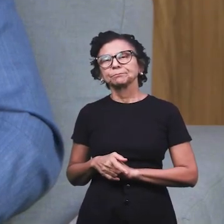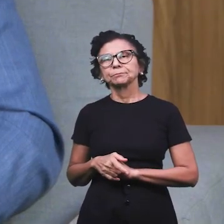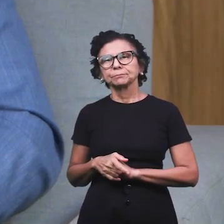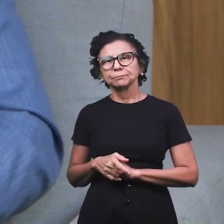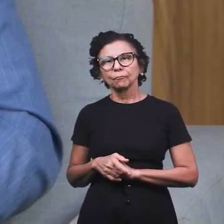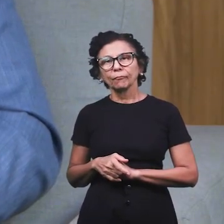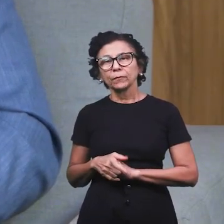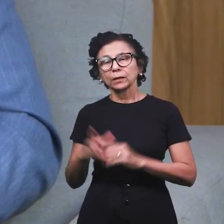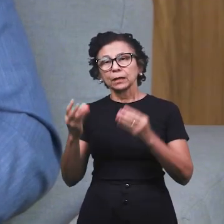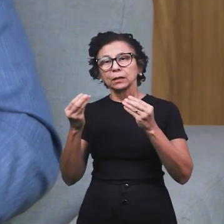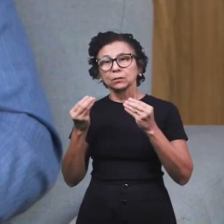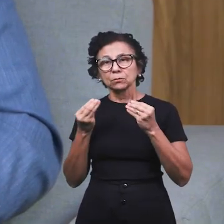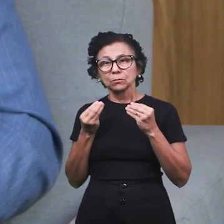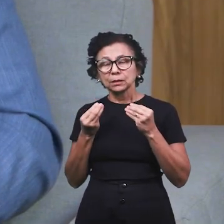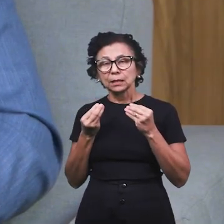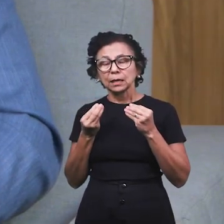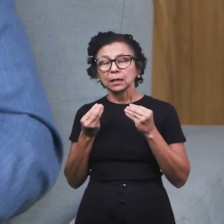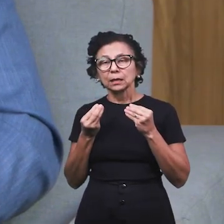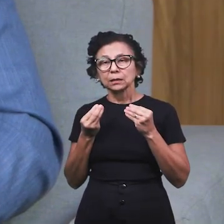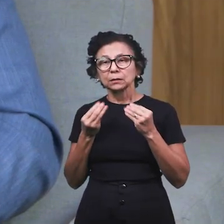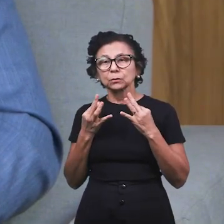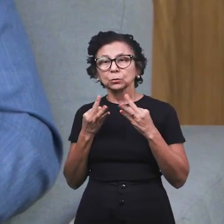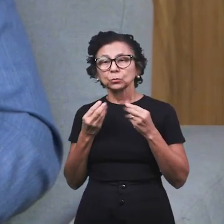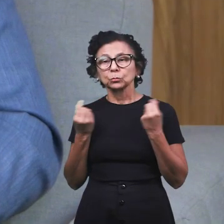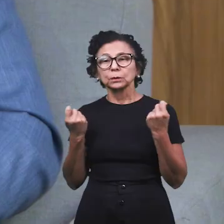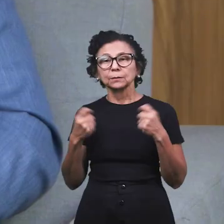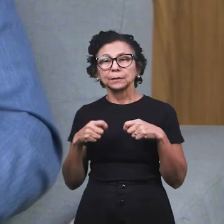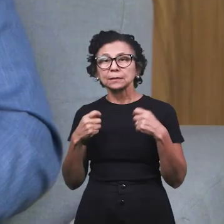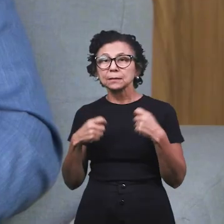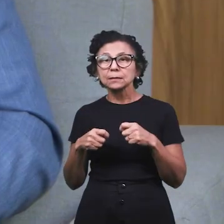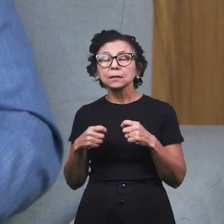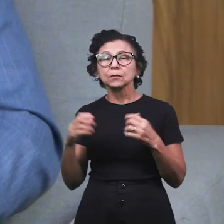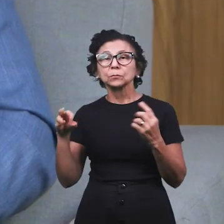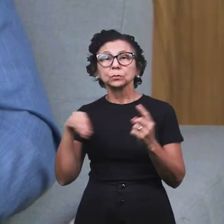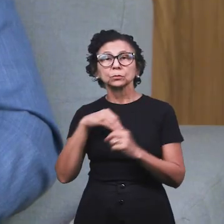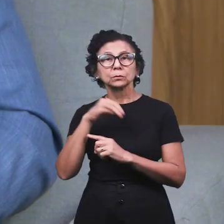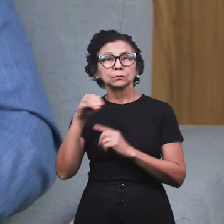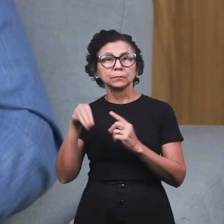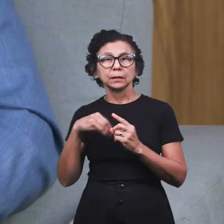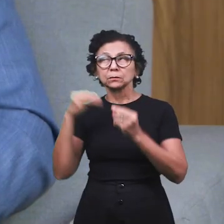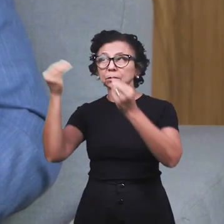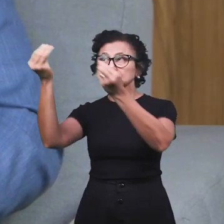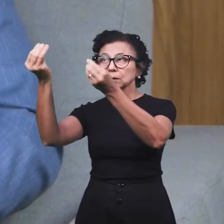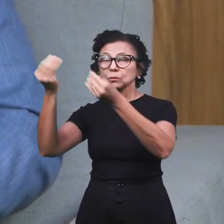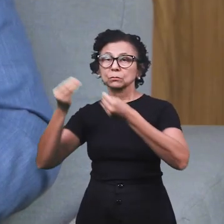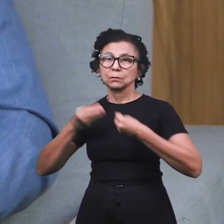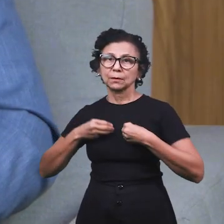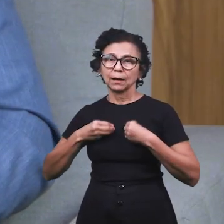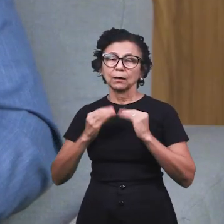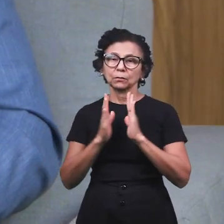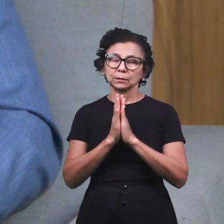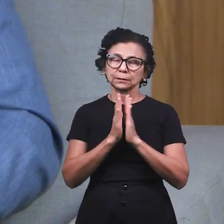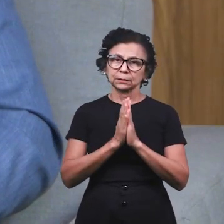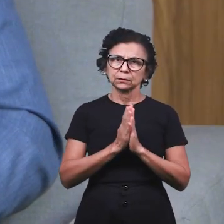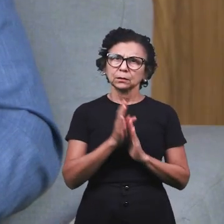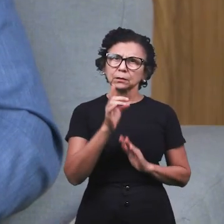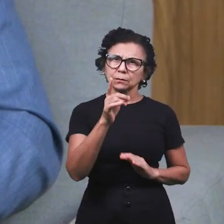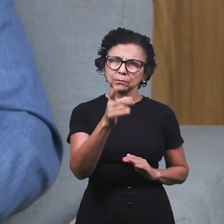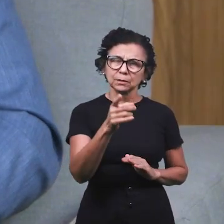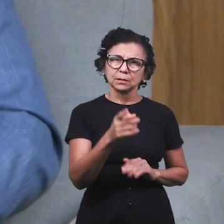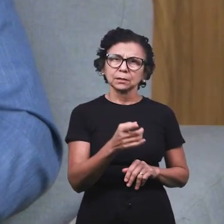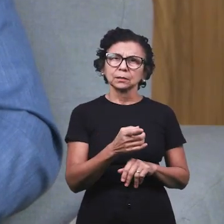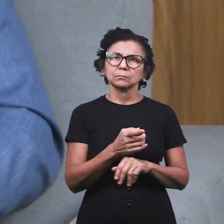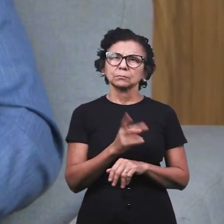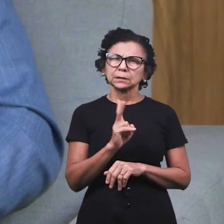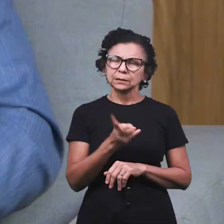buscá-lo. E uma das formas de buscar a Deus, um dos recursos que Ele nos dá, é a oração. Se você estiver orando